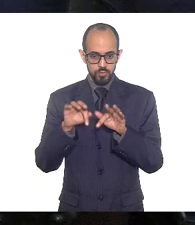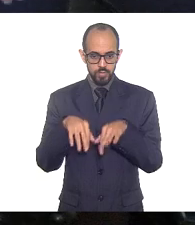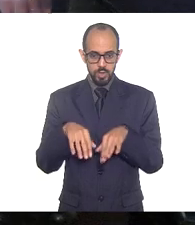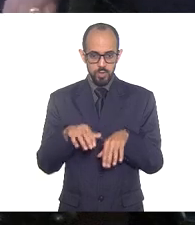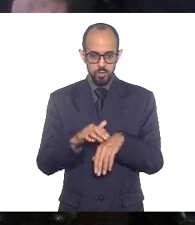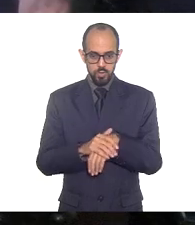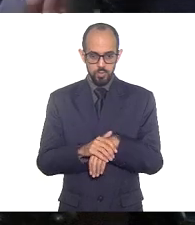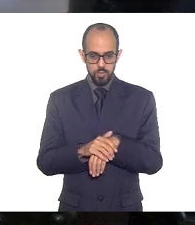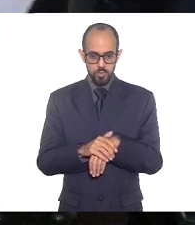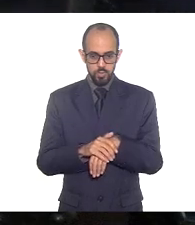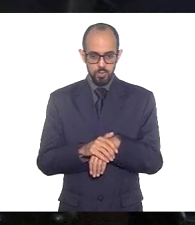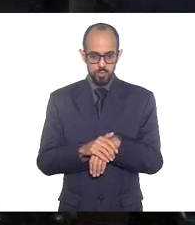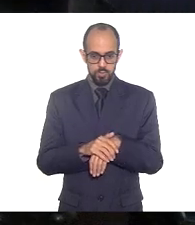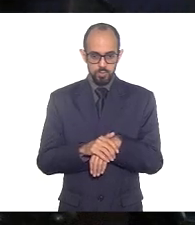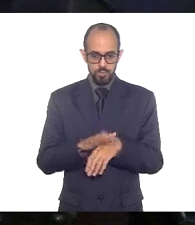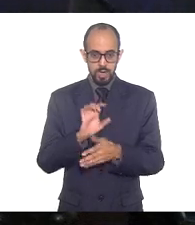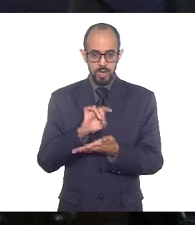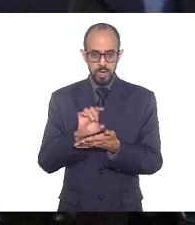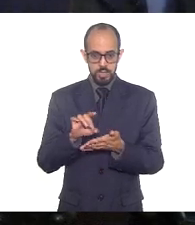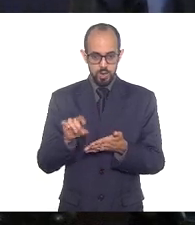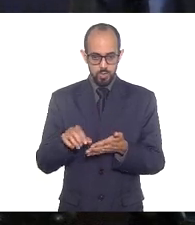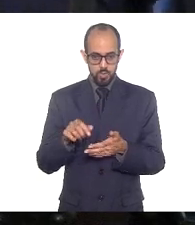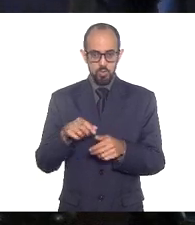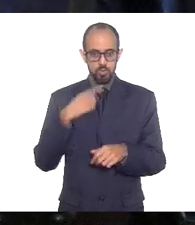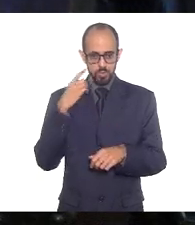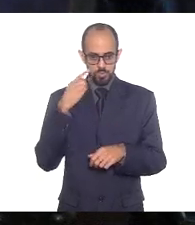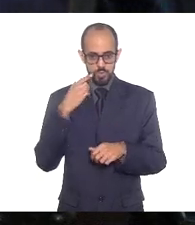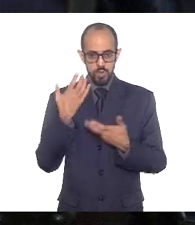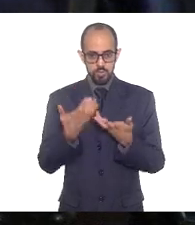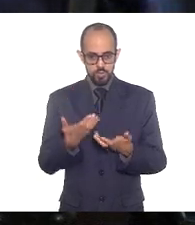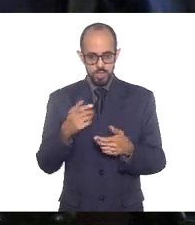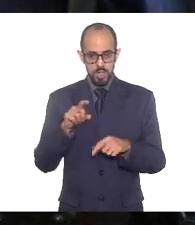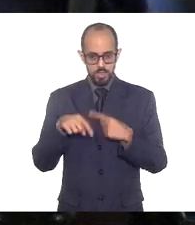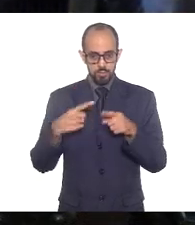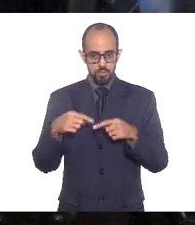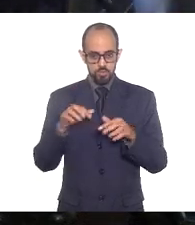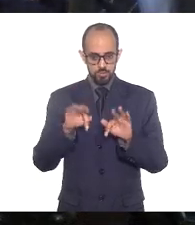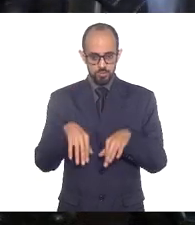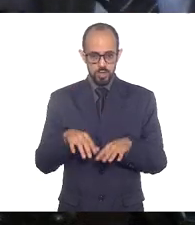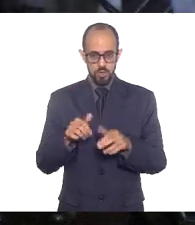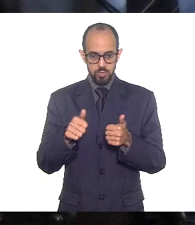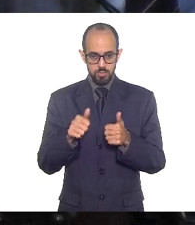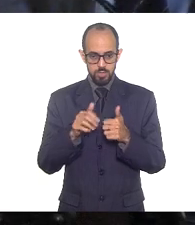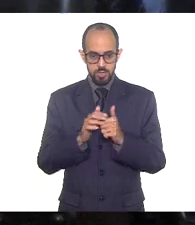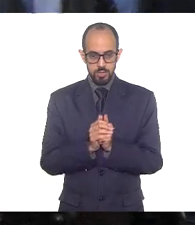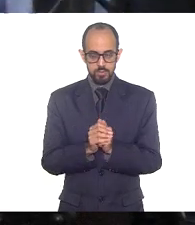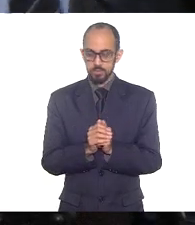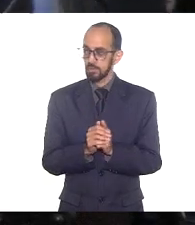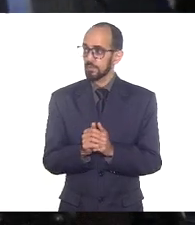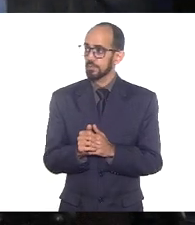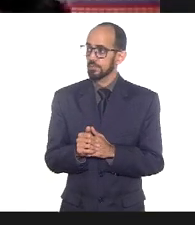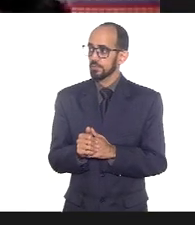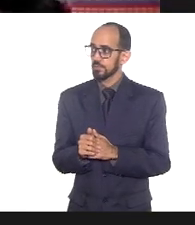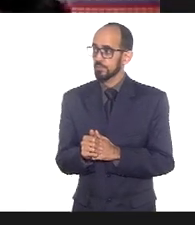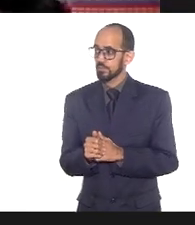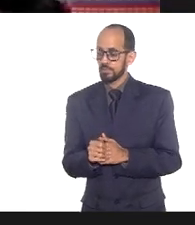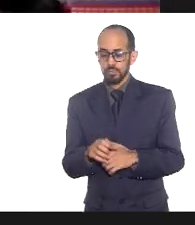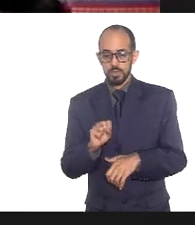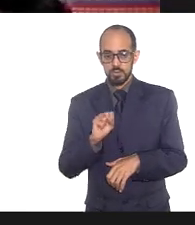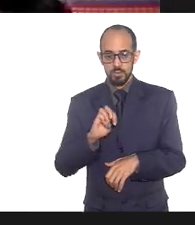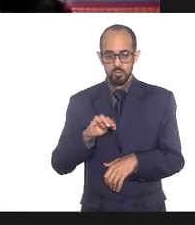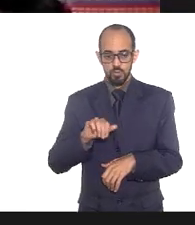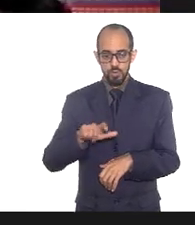uma saudação para cá da parlamentar que desejar o final tá ok Samuel